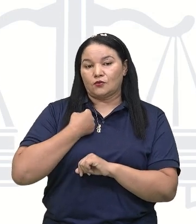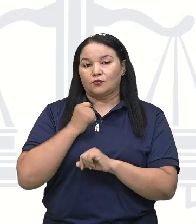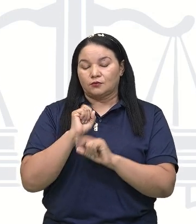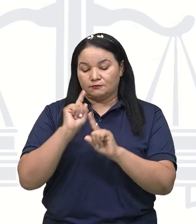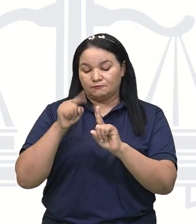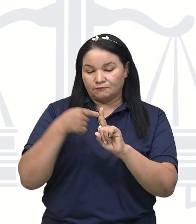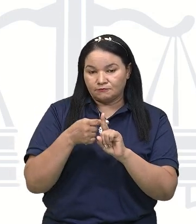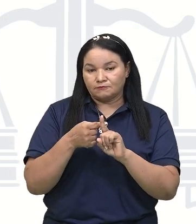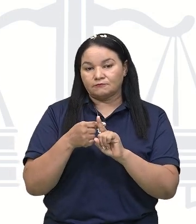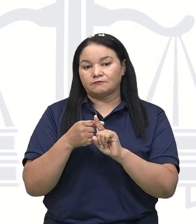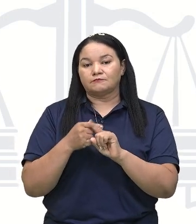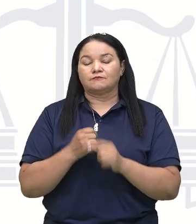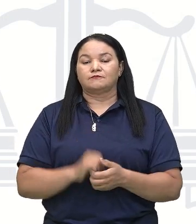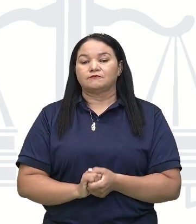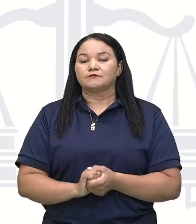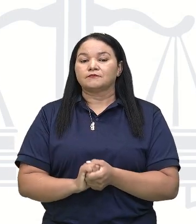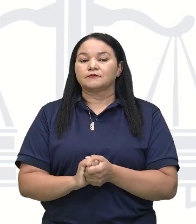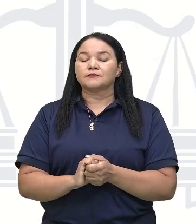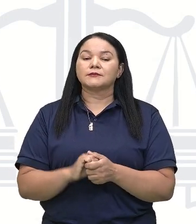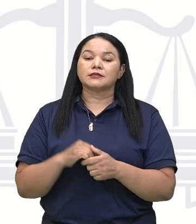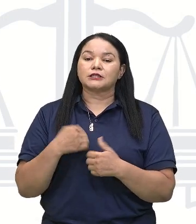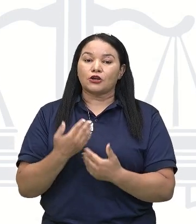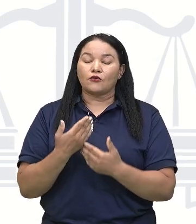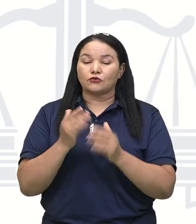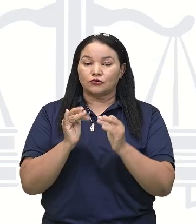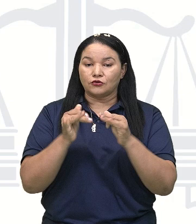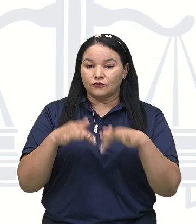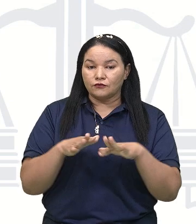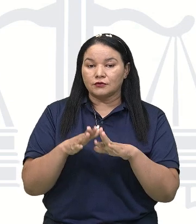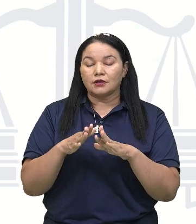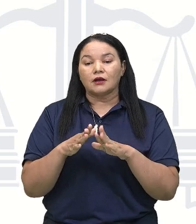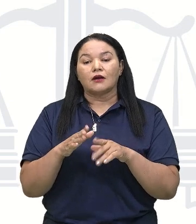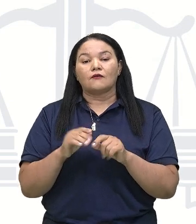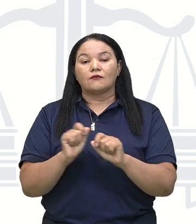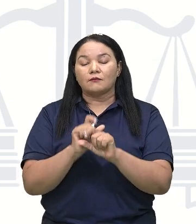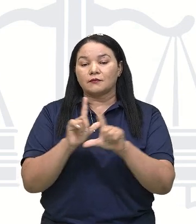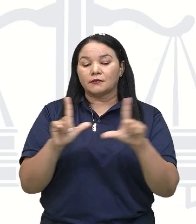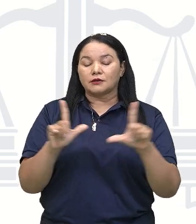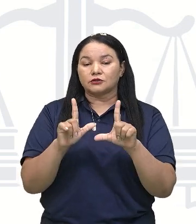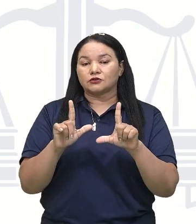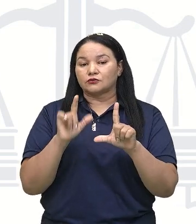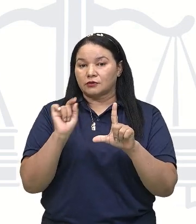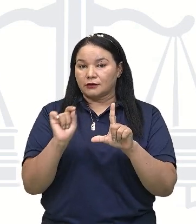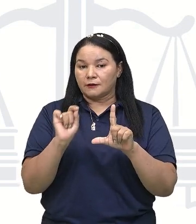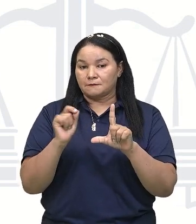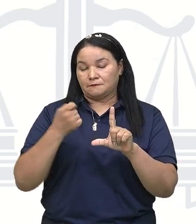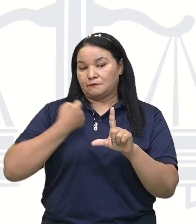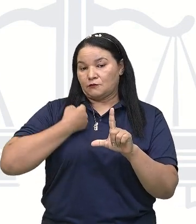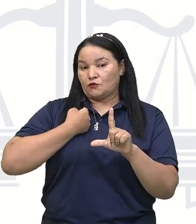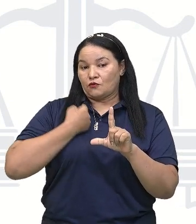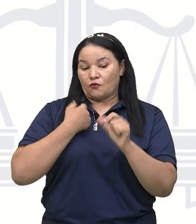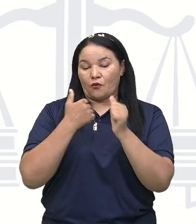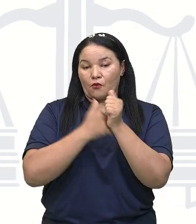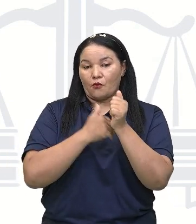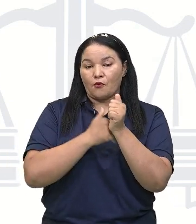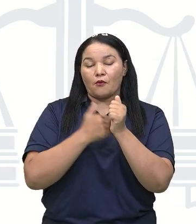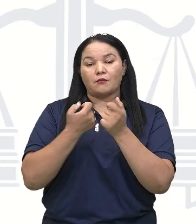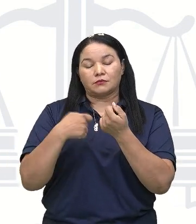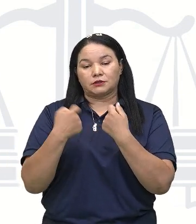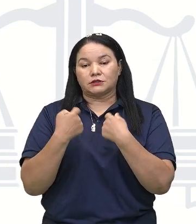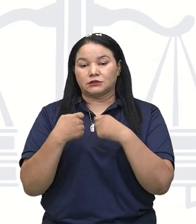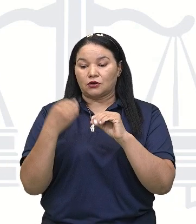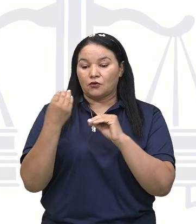lembrando, né, Keila, que também aí no final vai aparecer no sistema o código, né, que deve ser